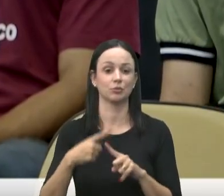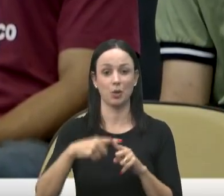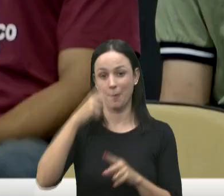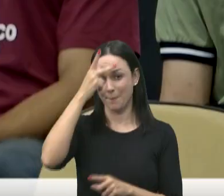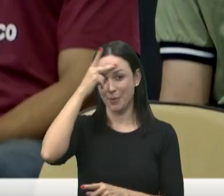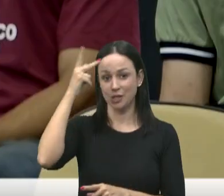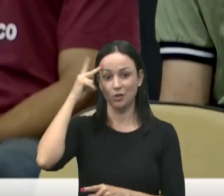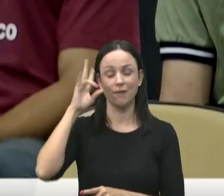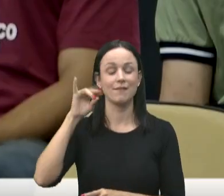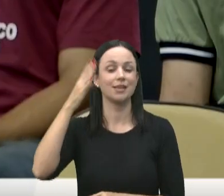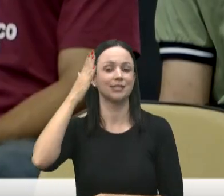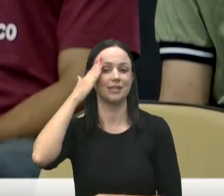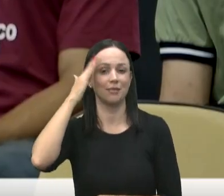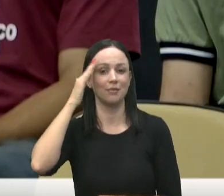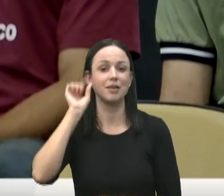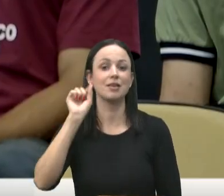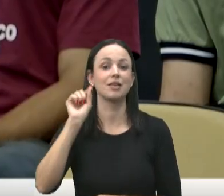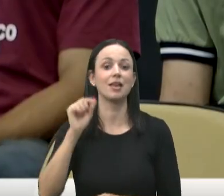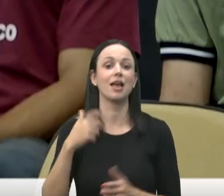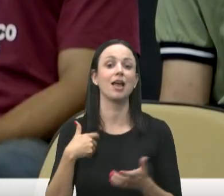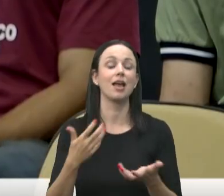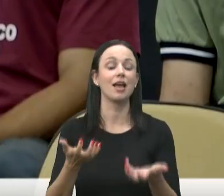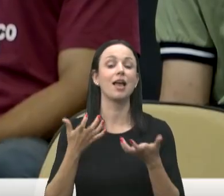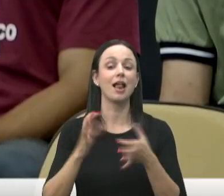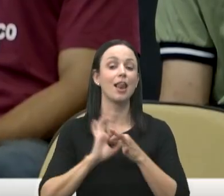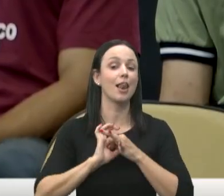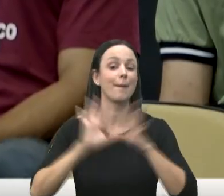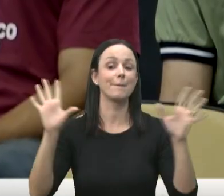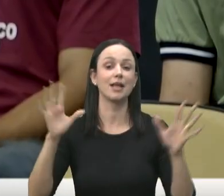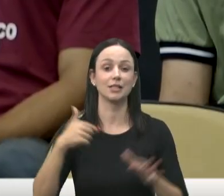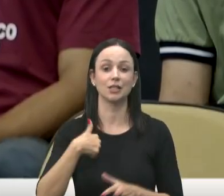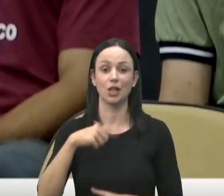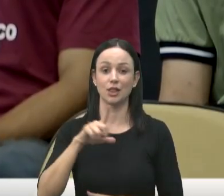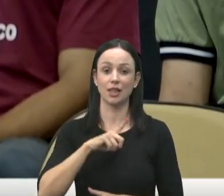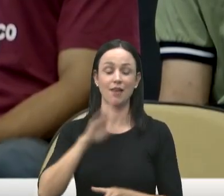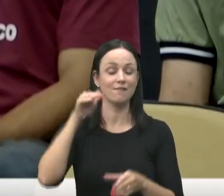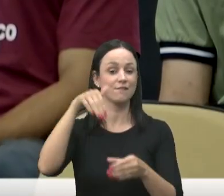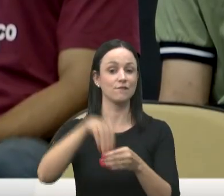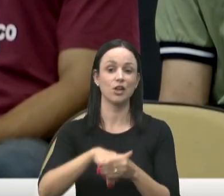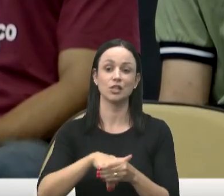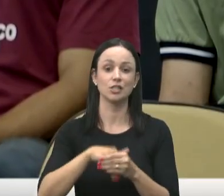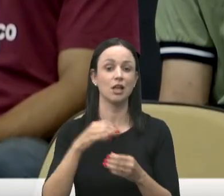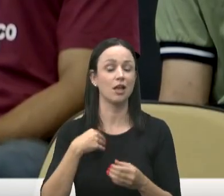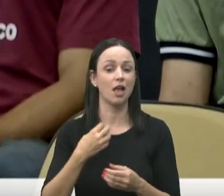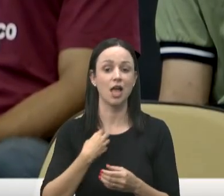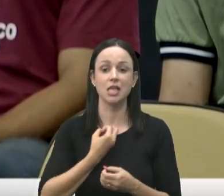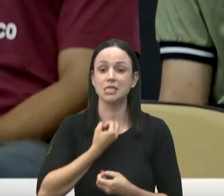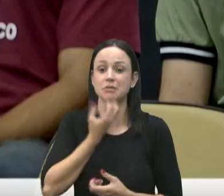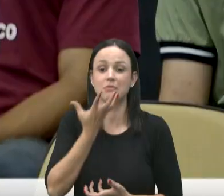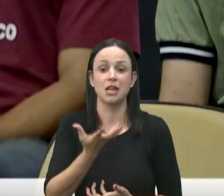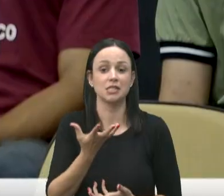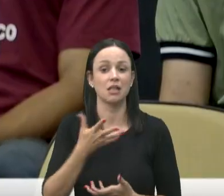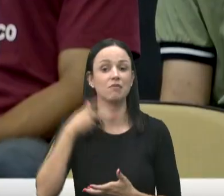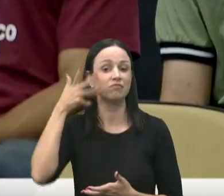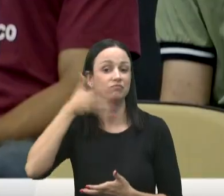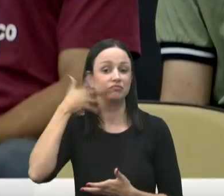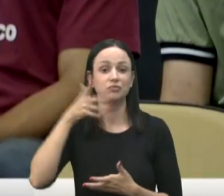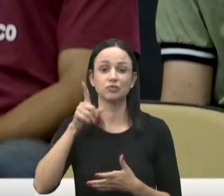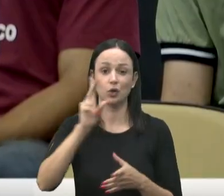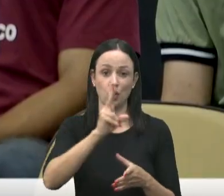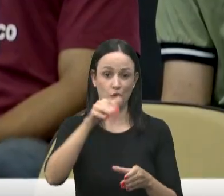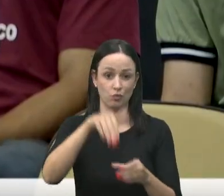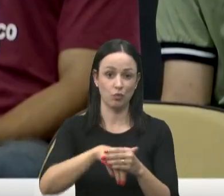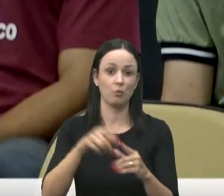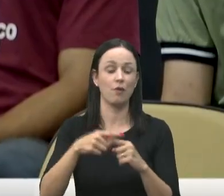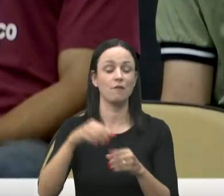vão saber em quem eu quero, a liberdade que eu tenho de votar e de me expressar. E vocês vão continuar votando porque vocês